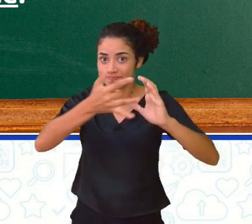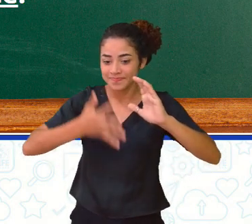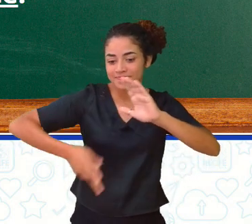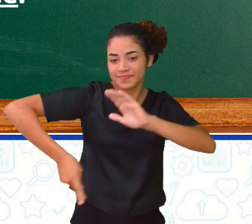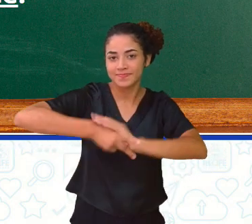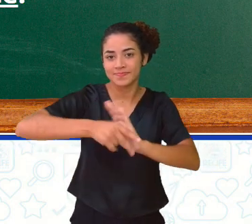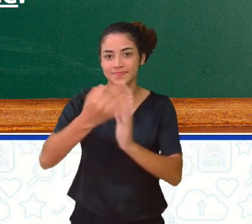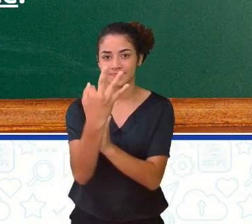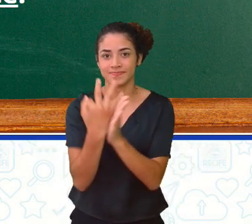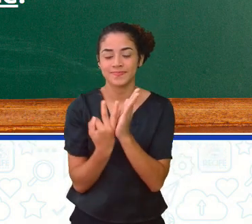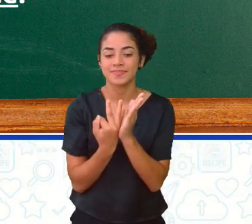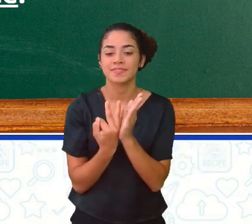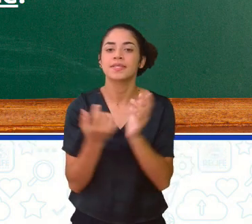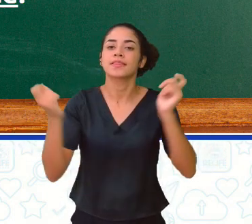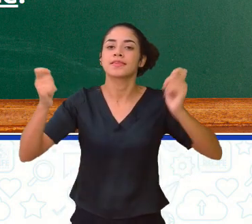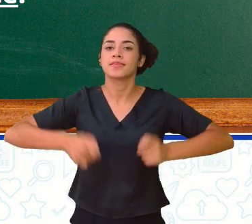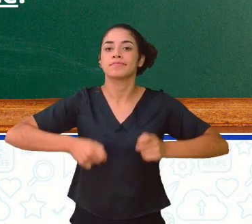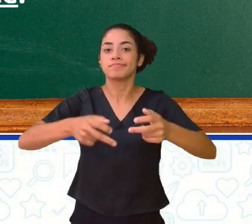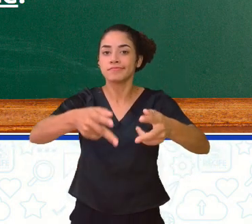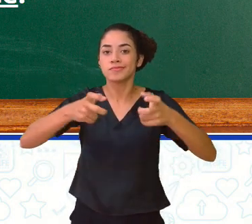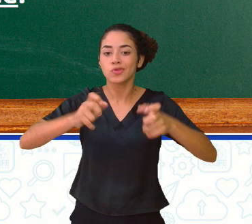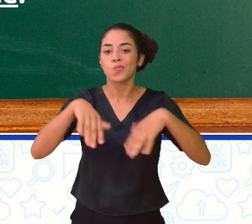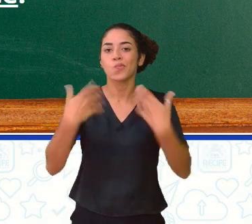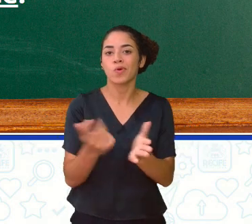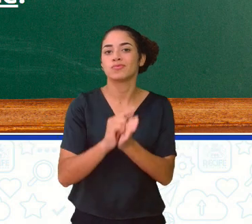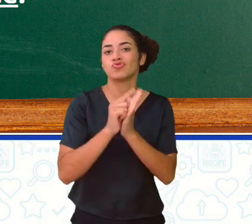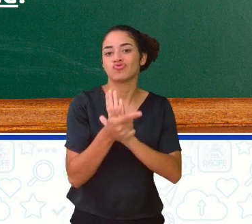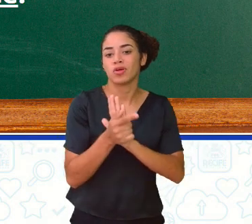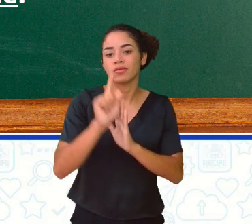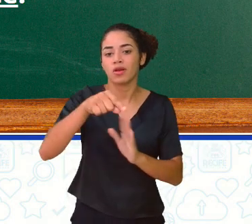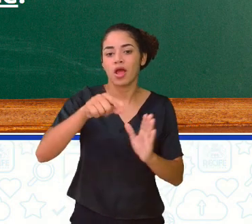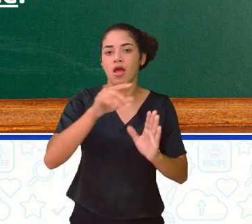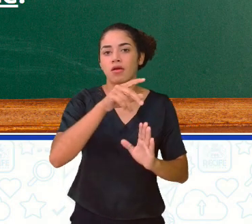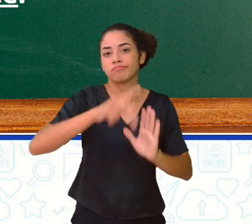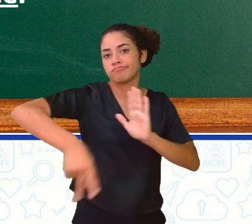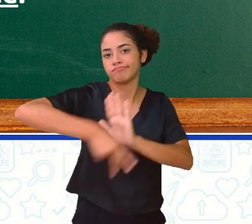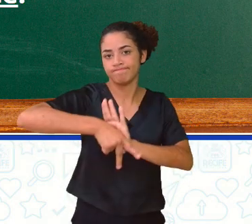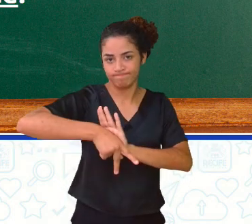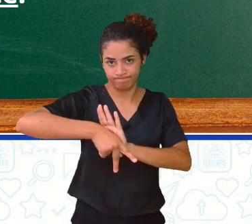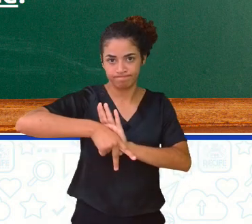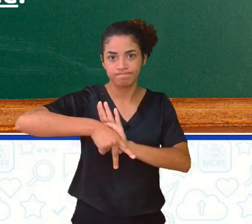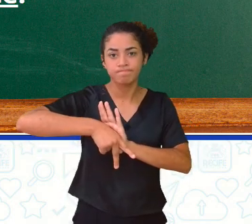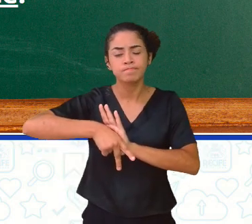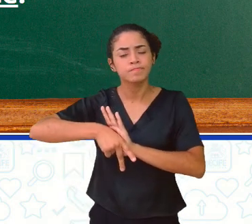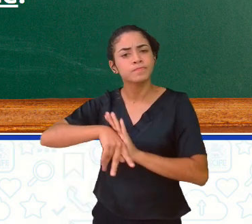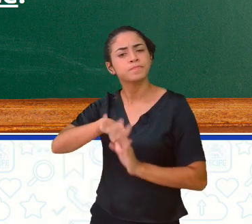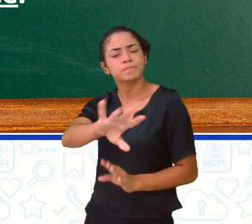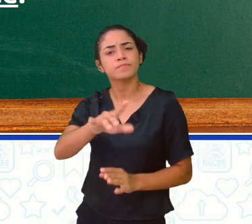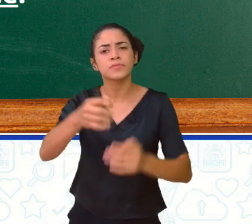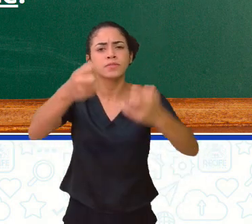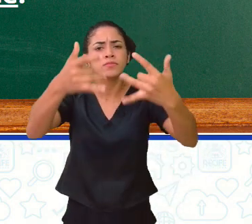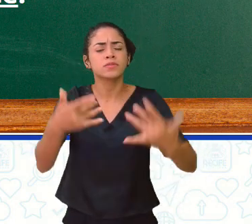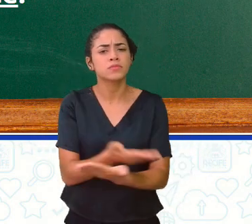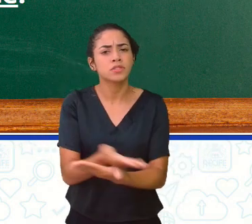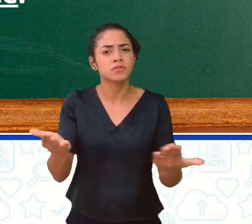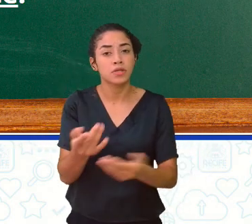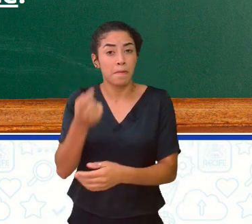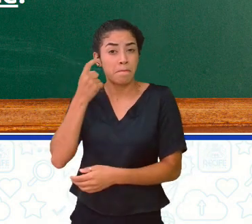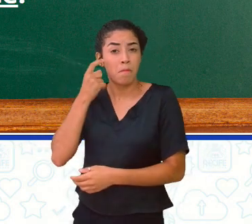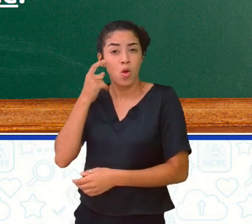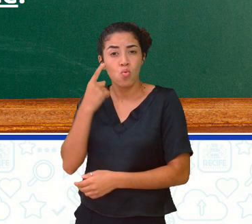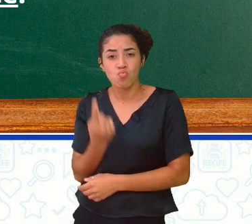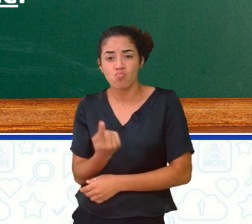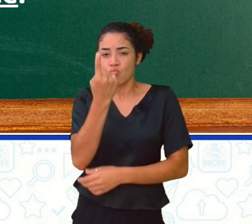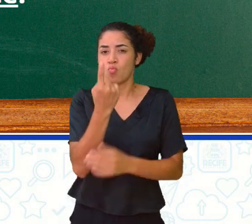do texto que determinam a qual gênero ele pertence. Veja só, se eu disser para vocês, pensem em